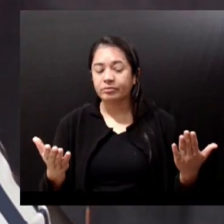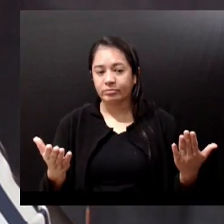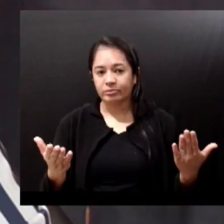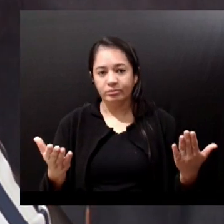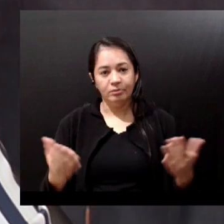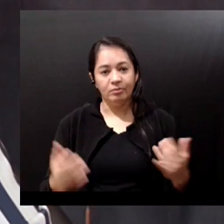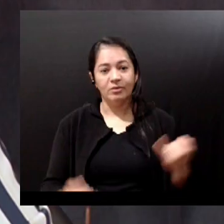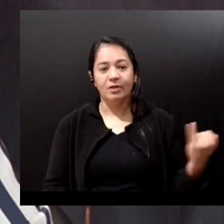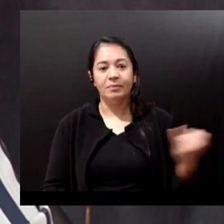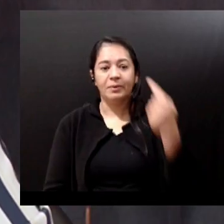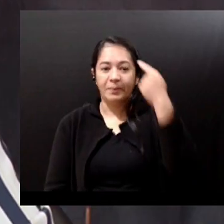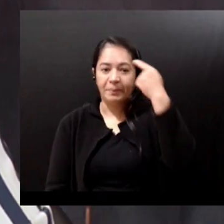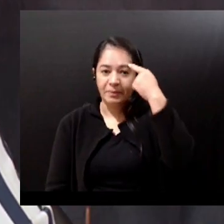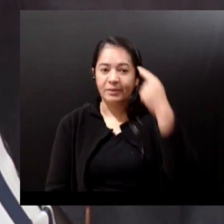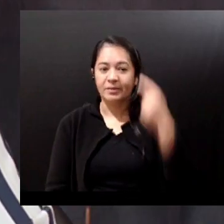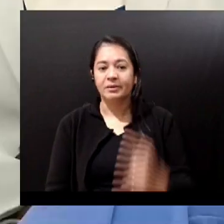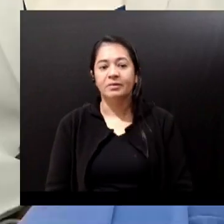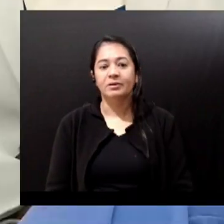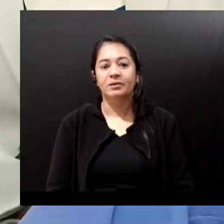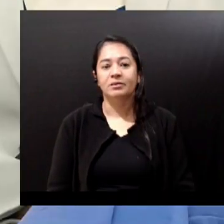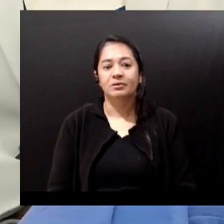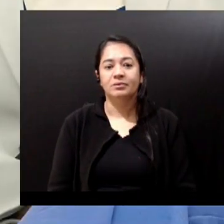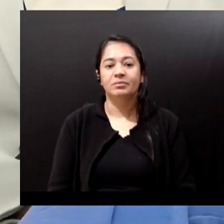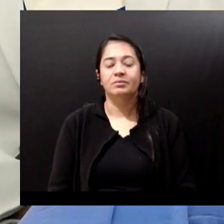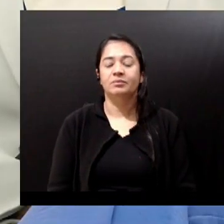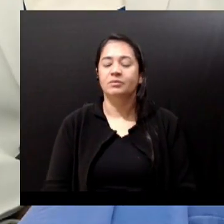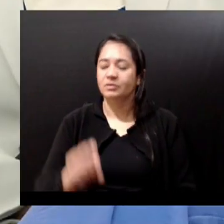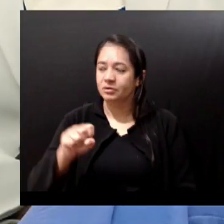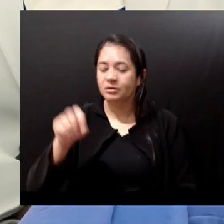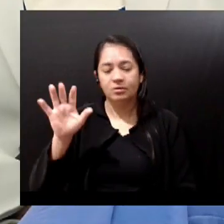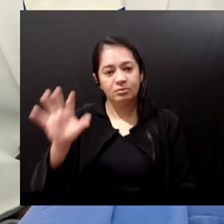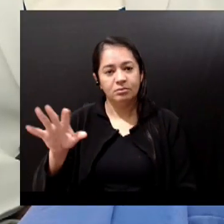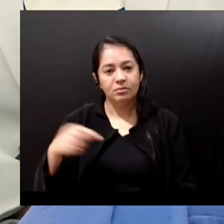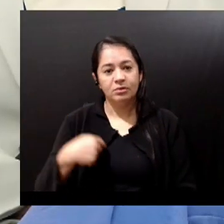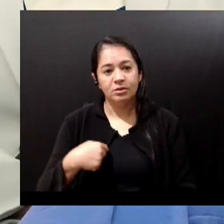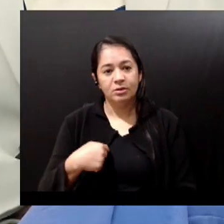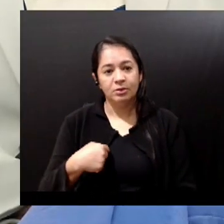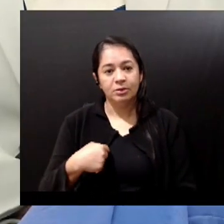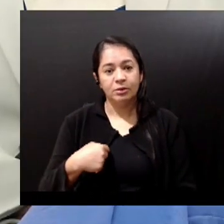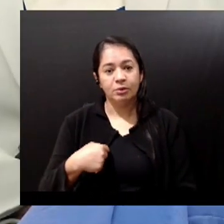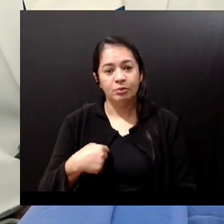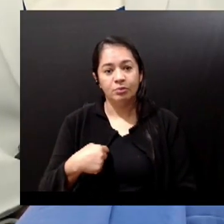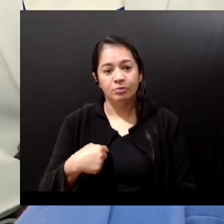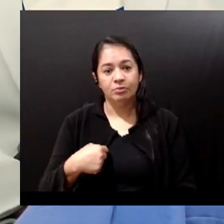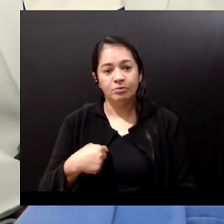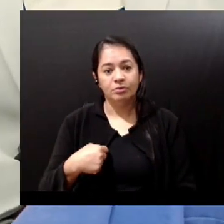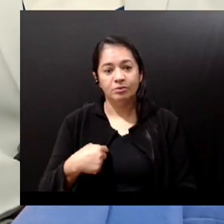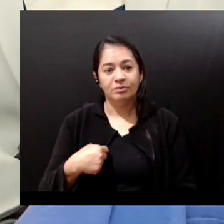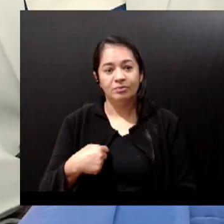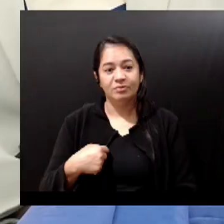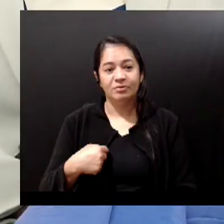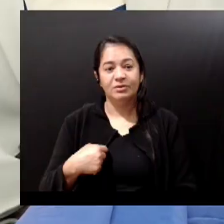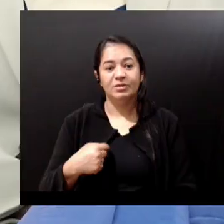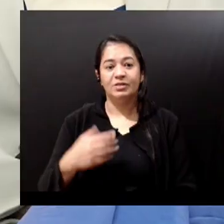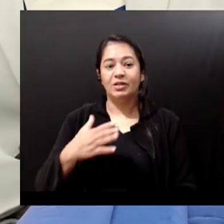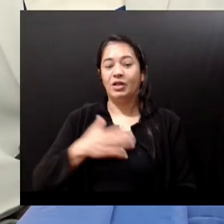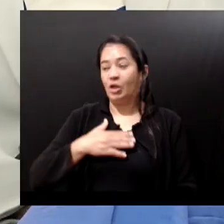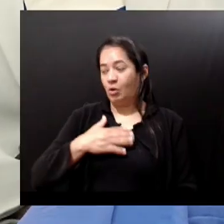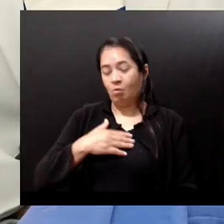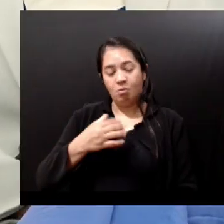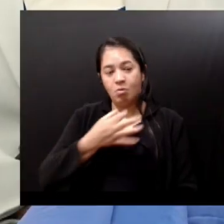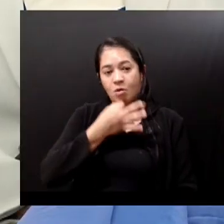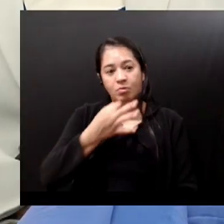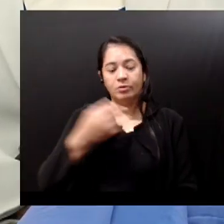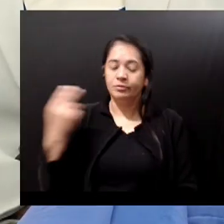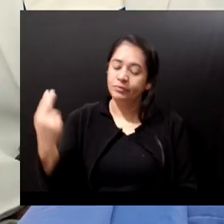também, né? Na verdade, e é isso mesmo. Assim, eu, particularmente, já que a Samara respondeu no CPF dela, eu também vou responder no meu. Então, não dá. Se eu sou